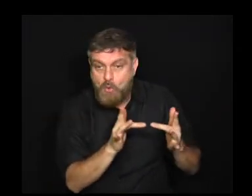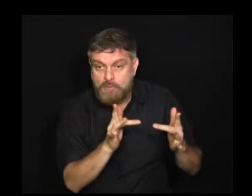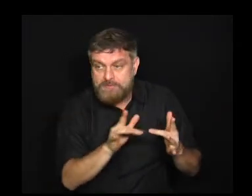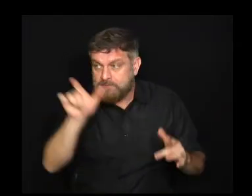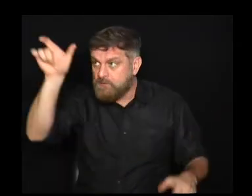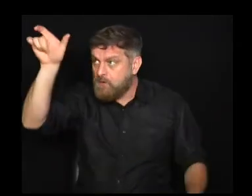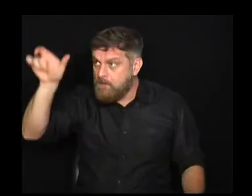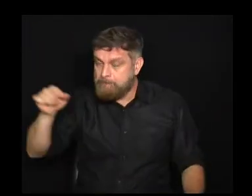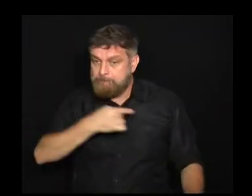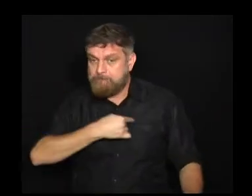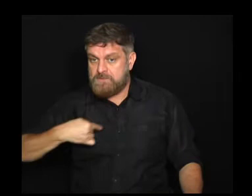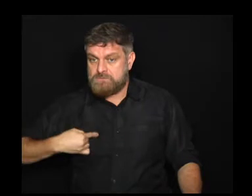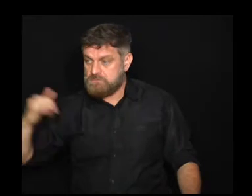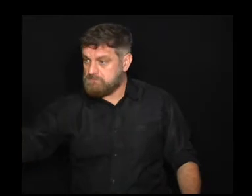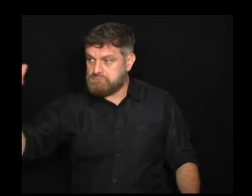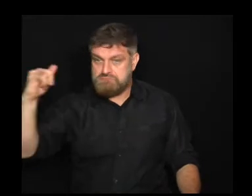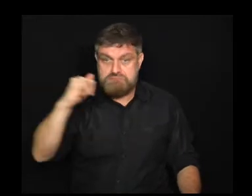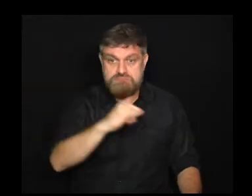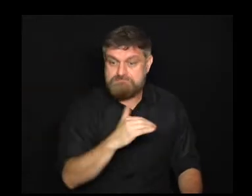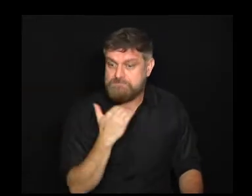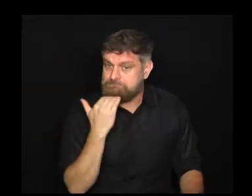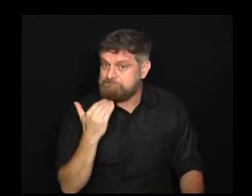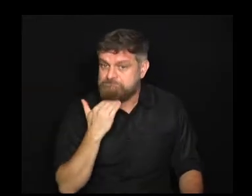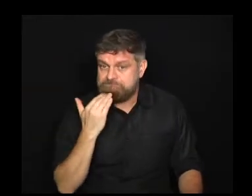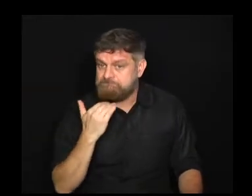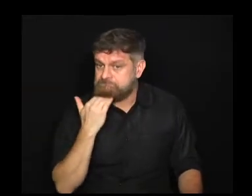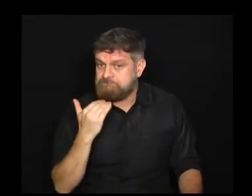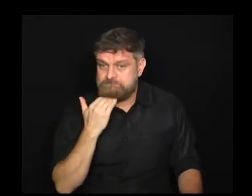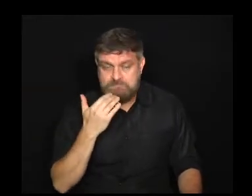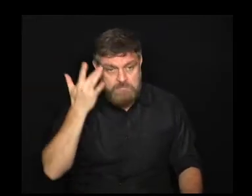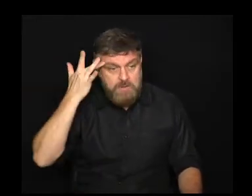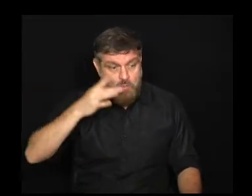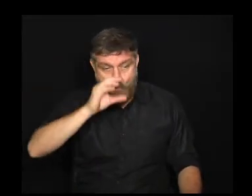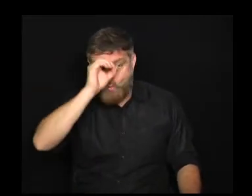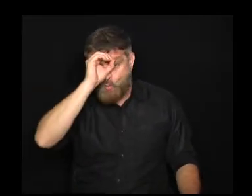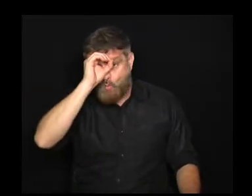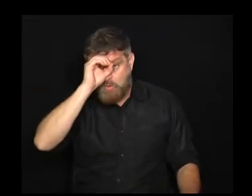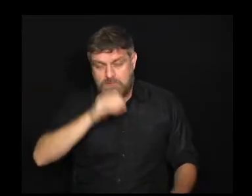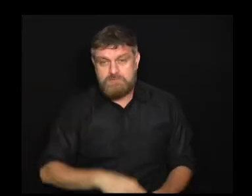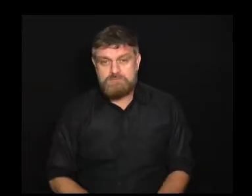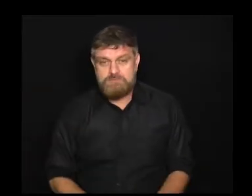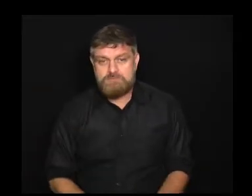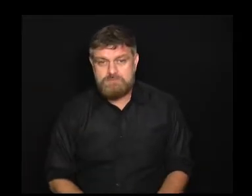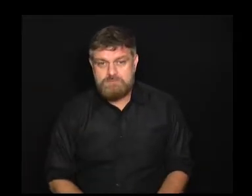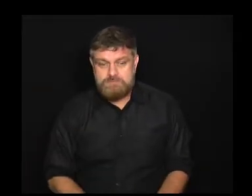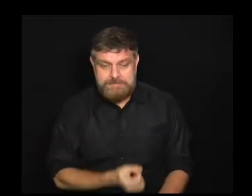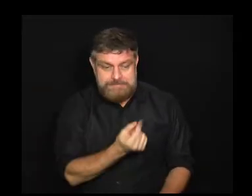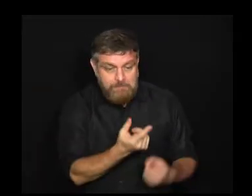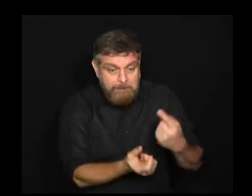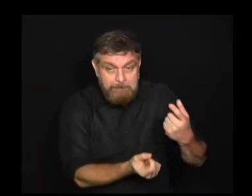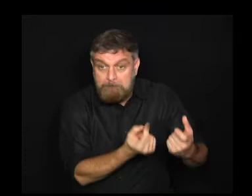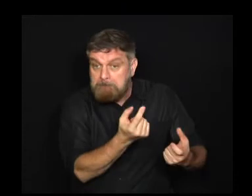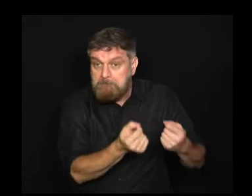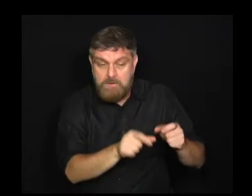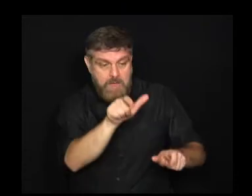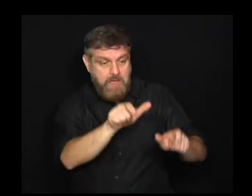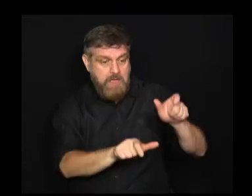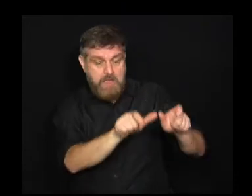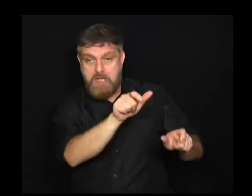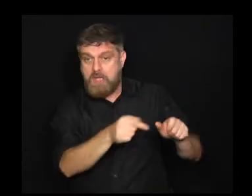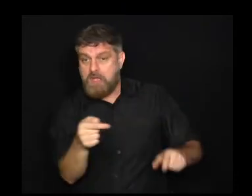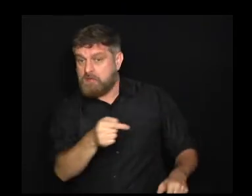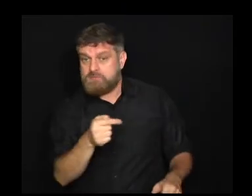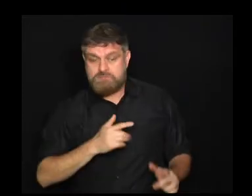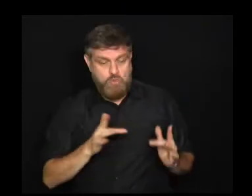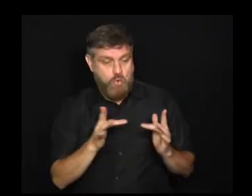que tenha vindo e nem sabe quem veio que teve contato. São os primeiros casos que são totalmente